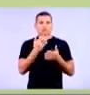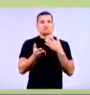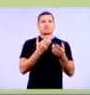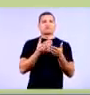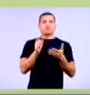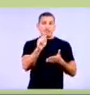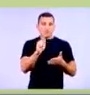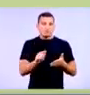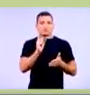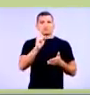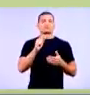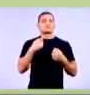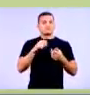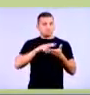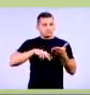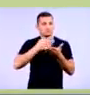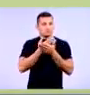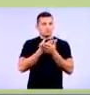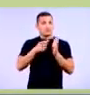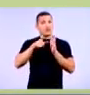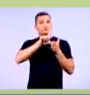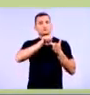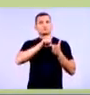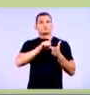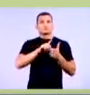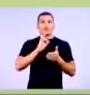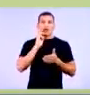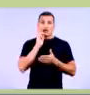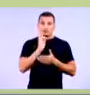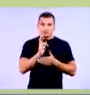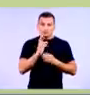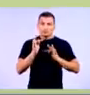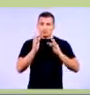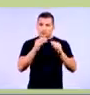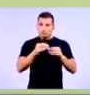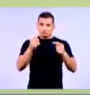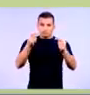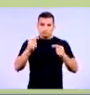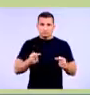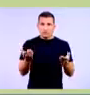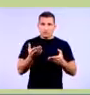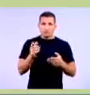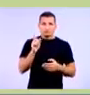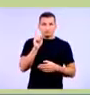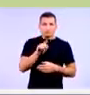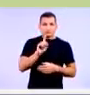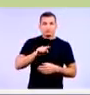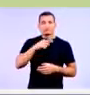jeito. Respondi todas as questões, vem o próximo passo.